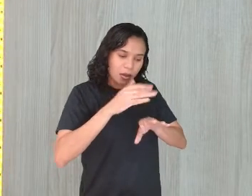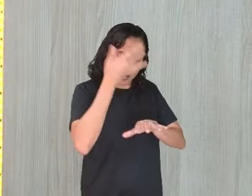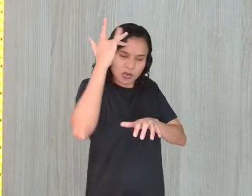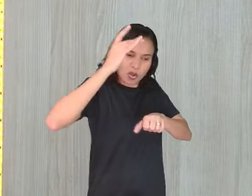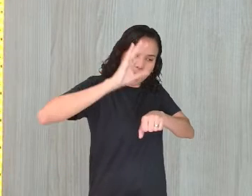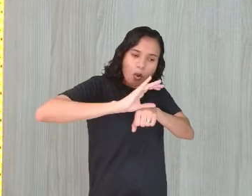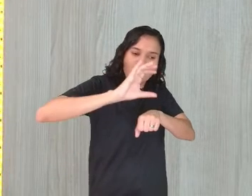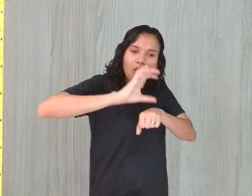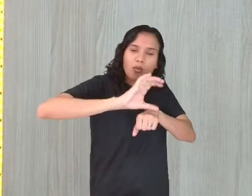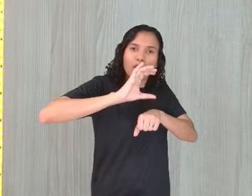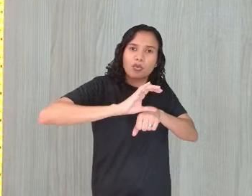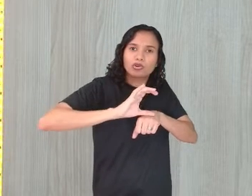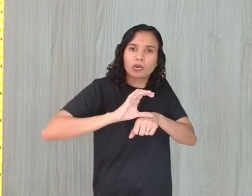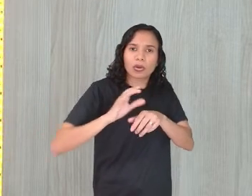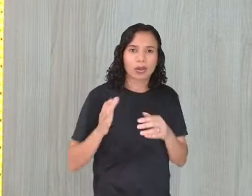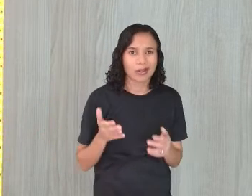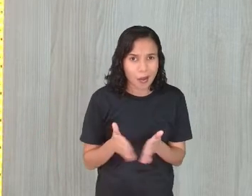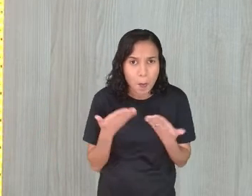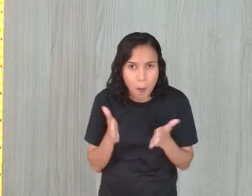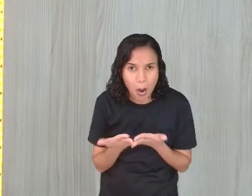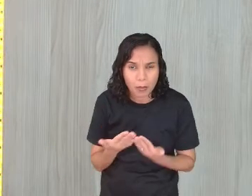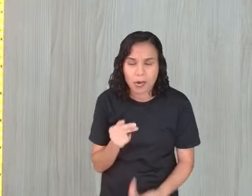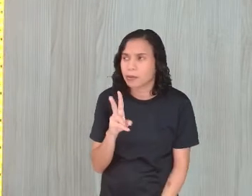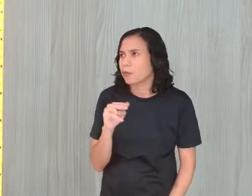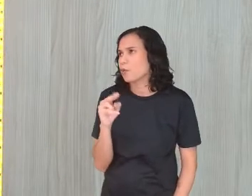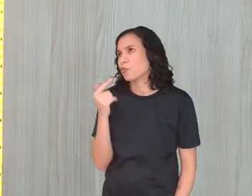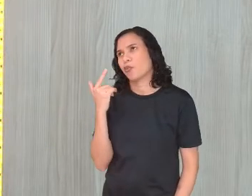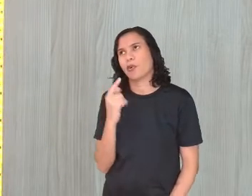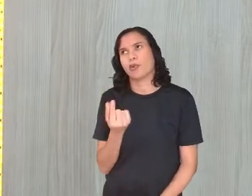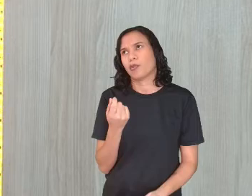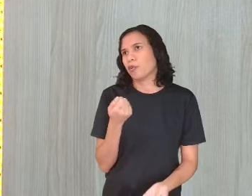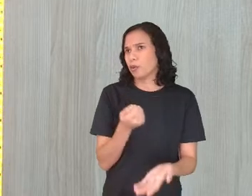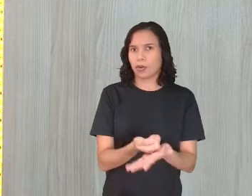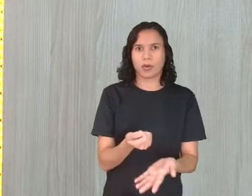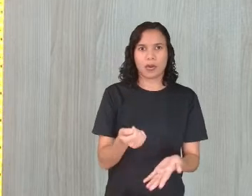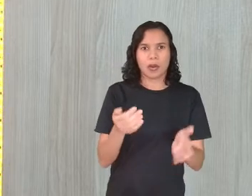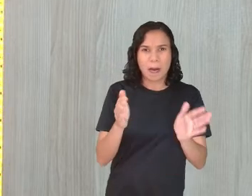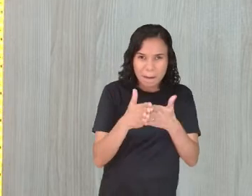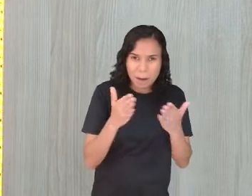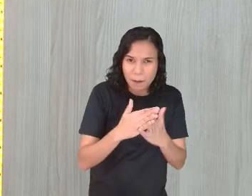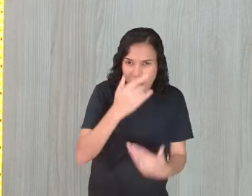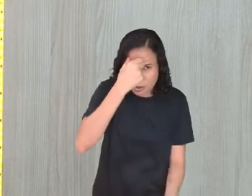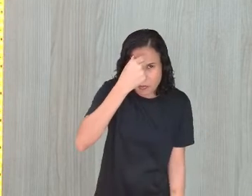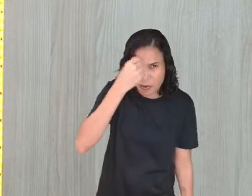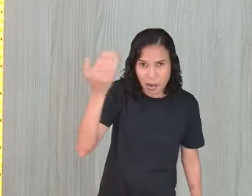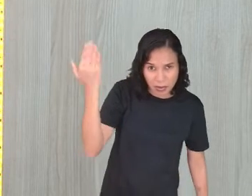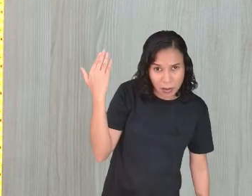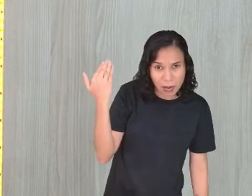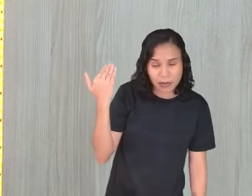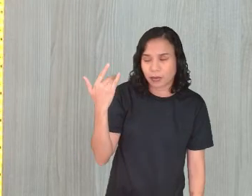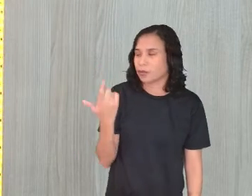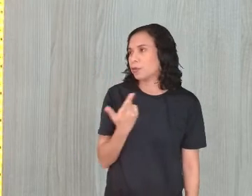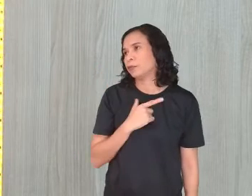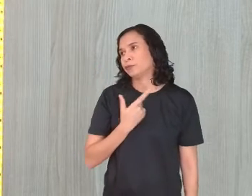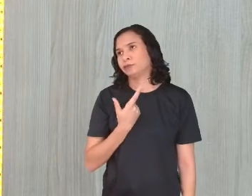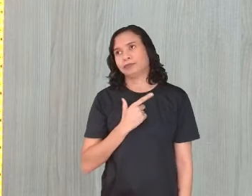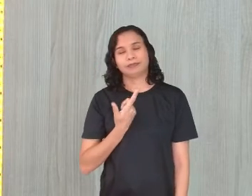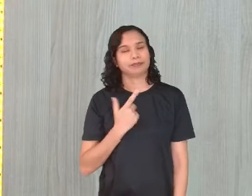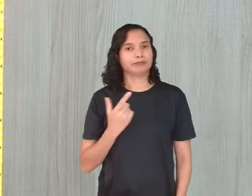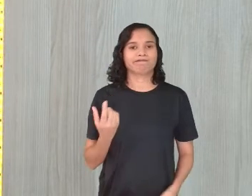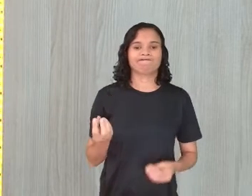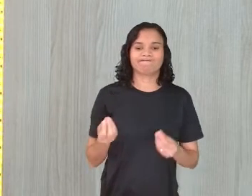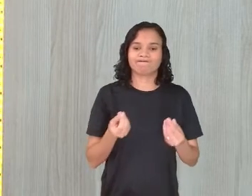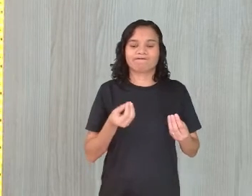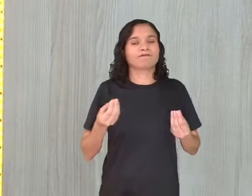cursos que o pobre nunca pensaria em entrar, na verdade nem na faculdade, Pois é. que dirá em determinados E- cursos, né? Isso.